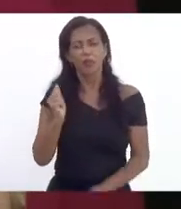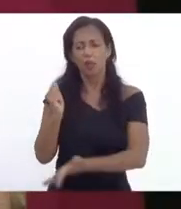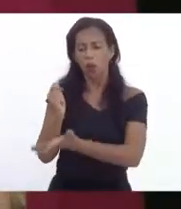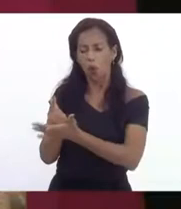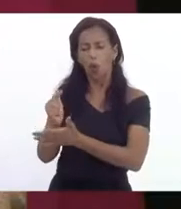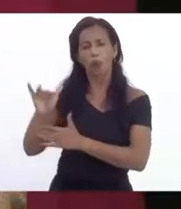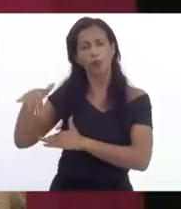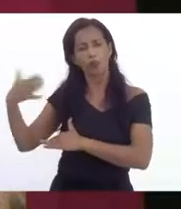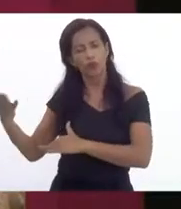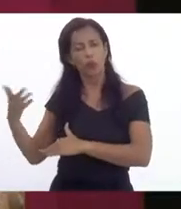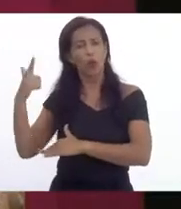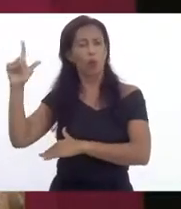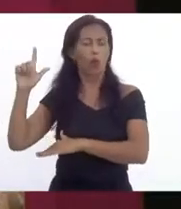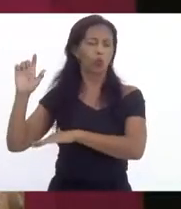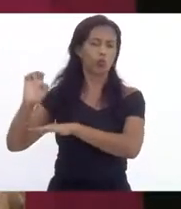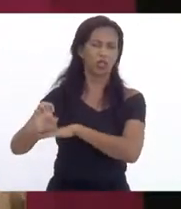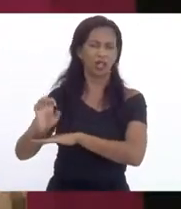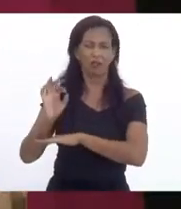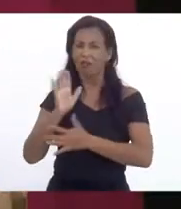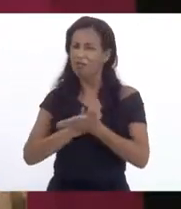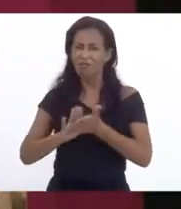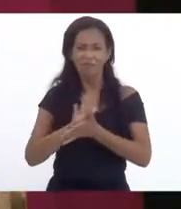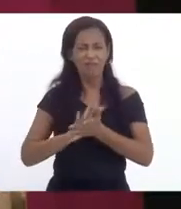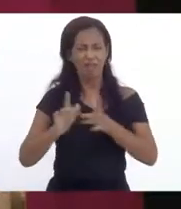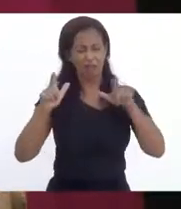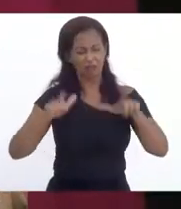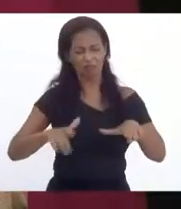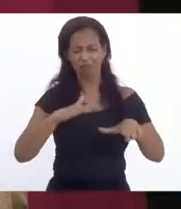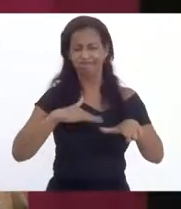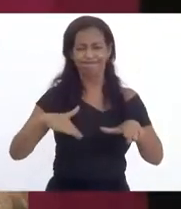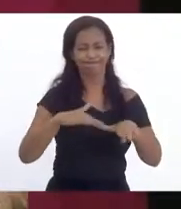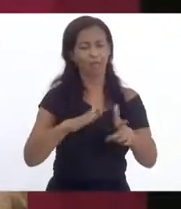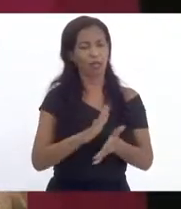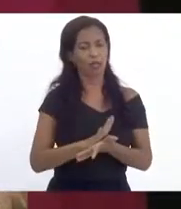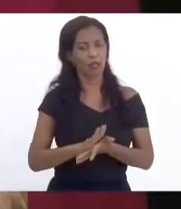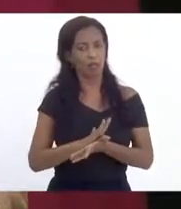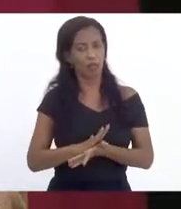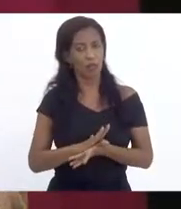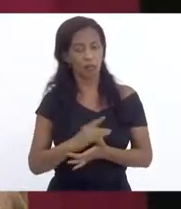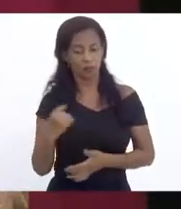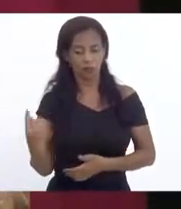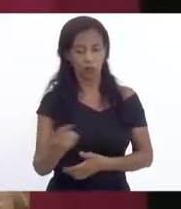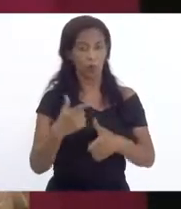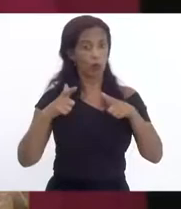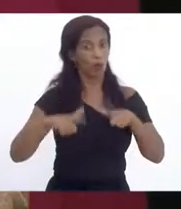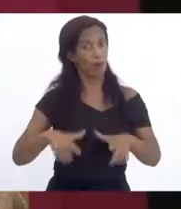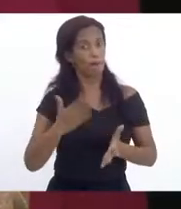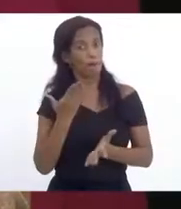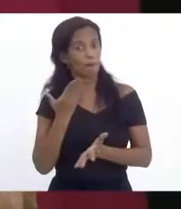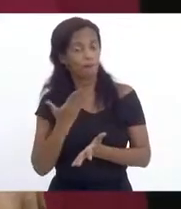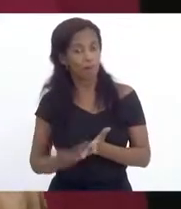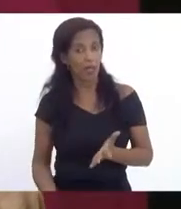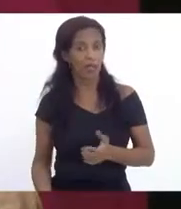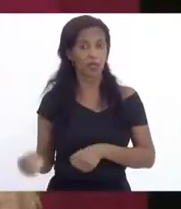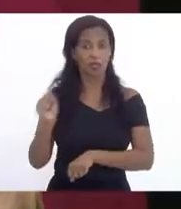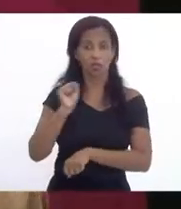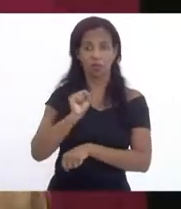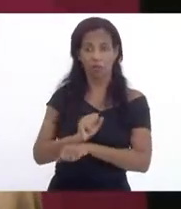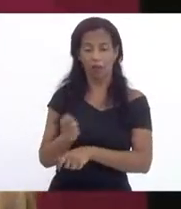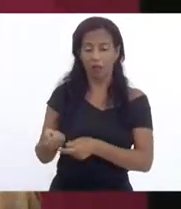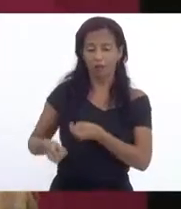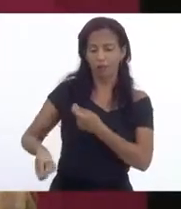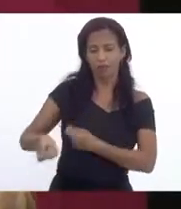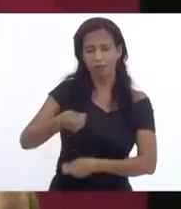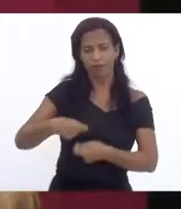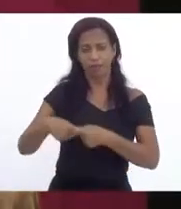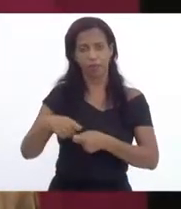fora. Nada vem da região. O que eu quero dizer com isso? A nossa região perde, nós deixamos de fazer negócio entre